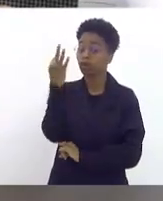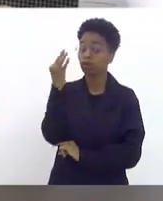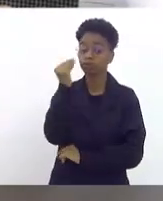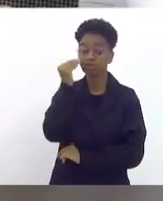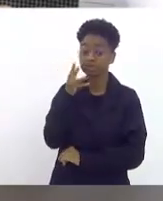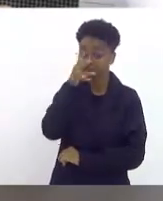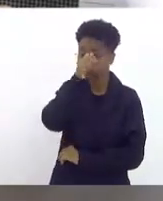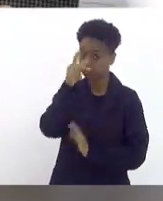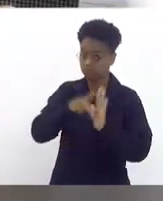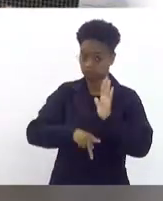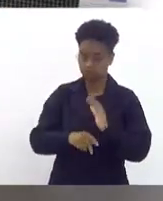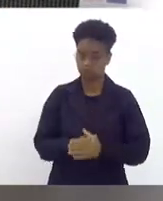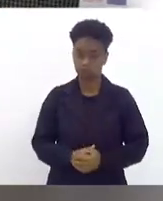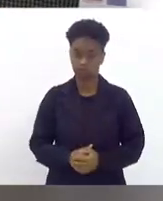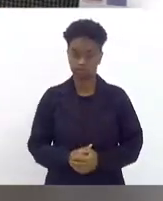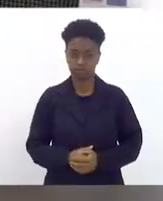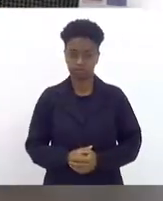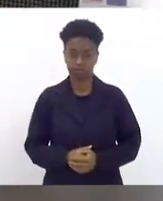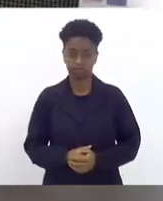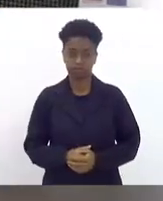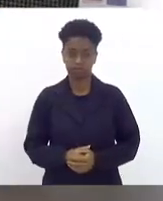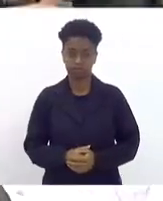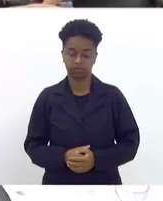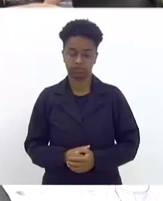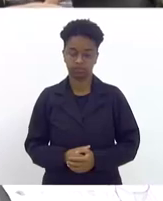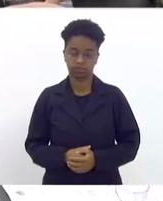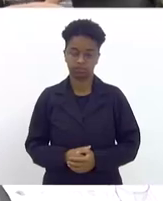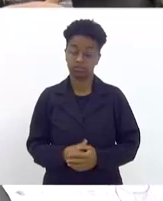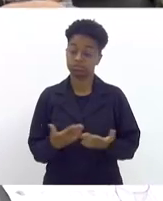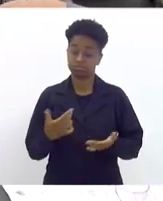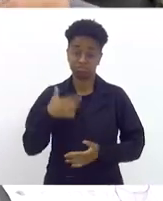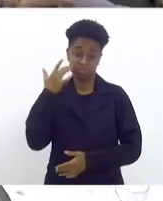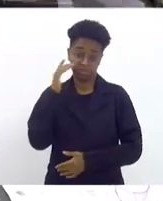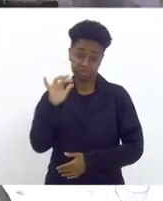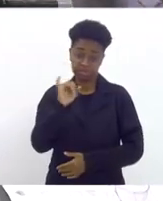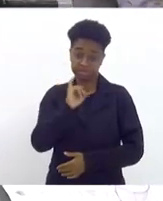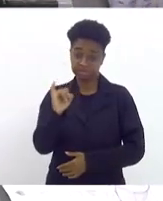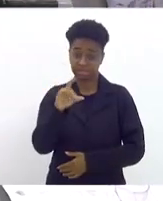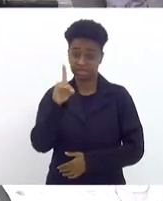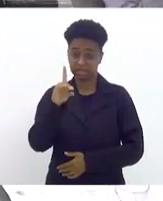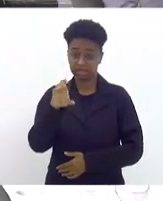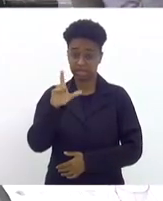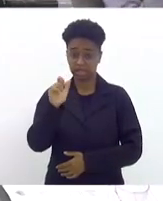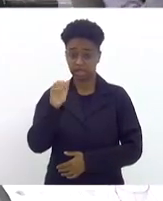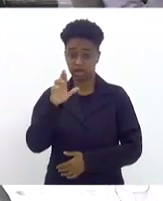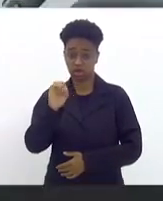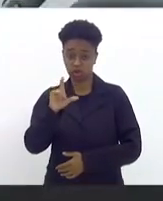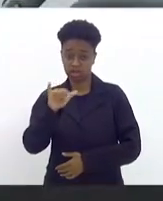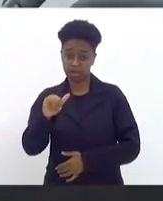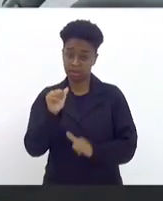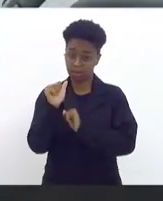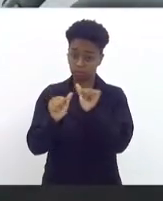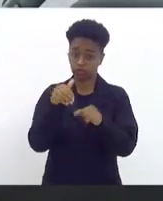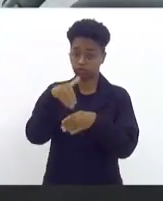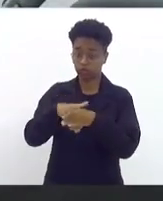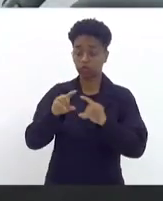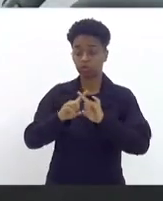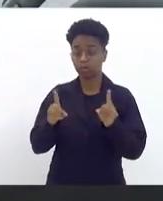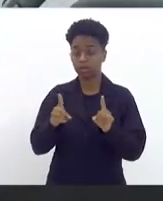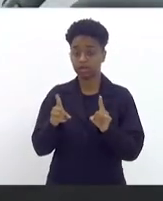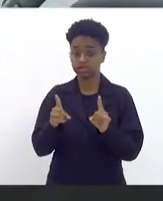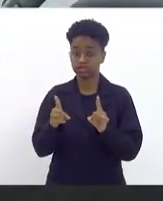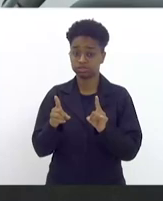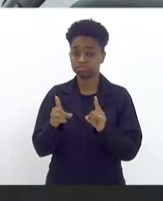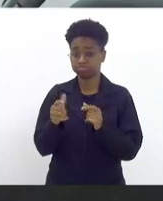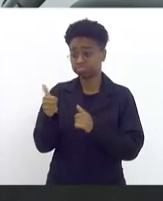para salvá-lo não sei se o deputado de laranja vai fazer retificação do voto mas assiste razão vossa